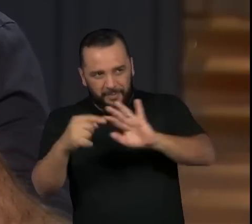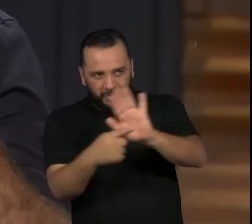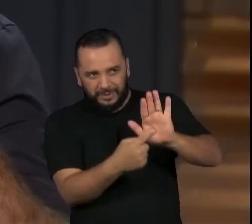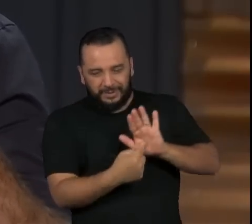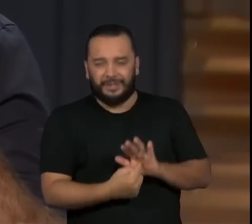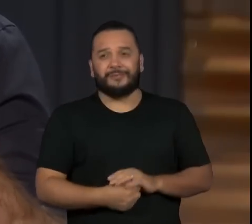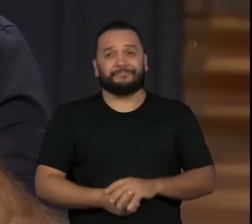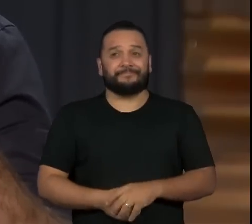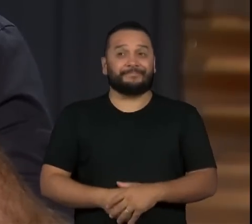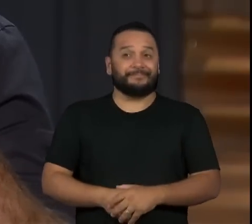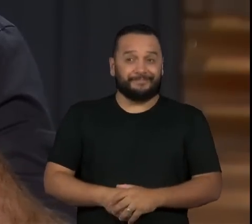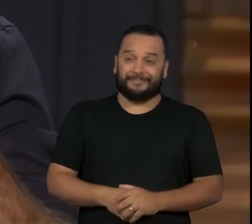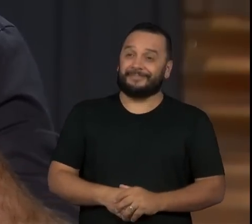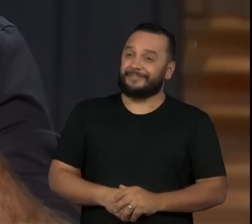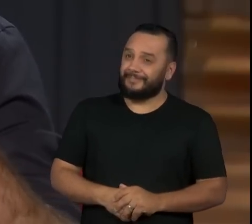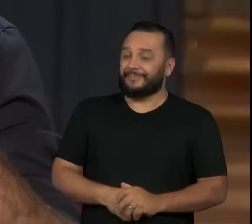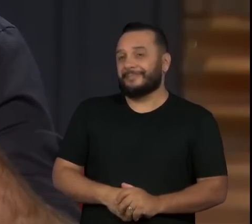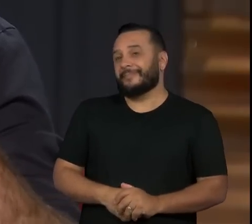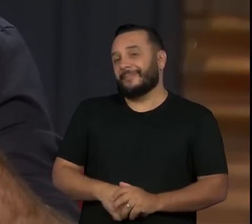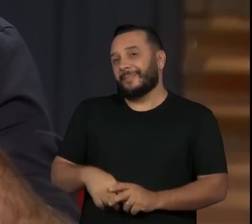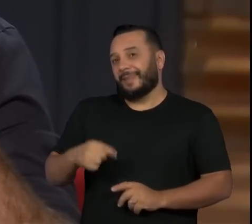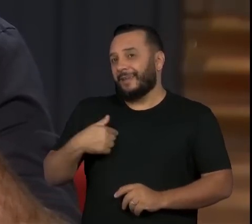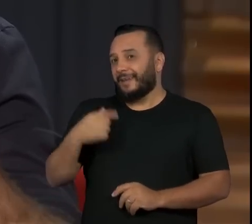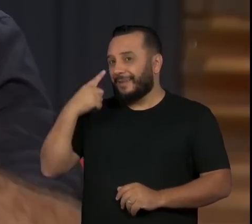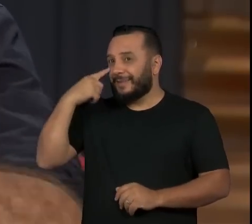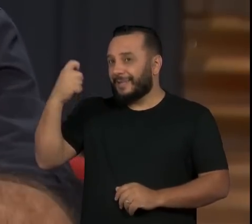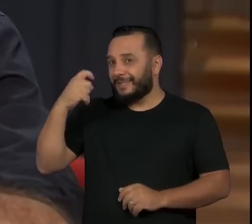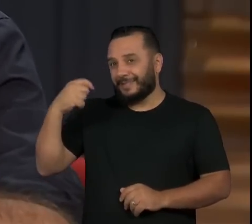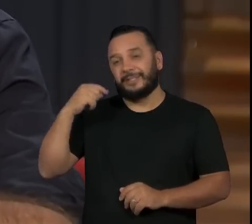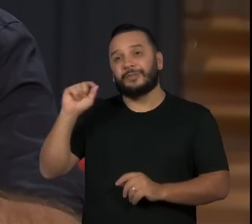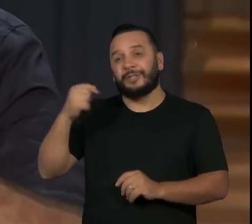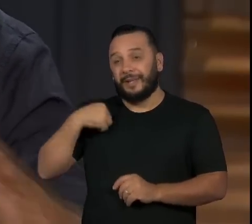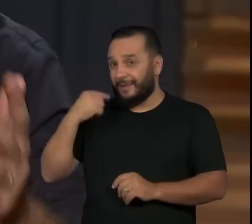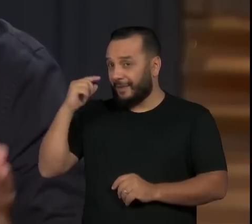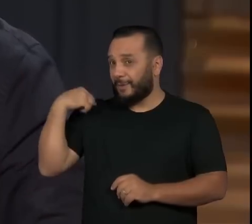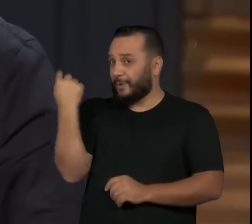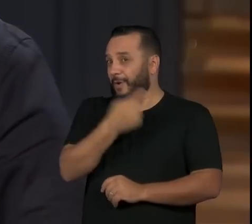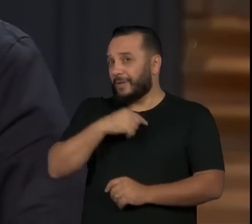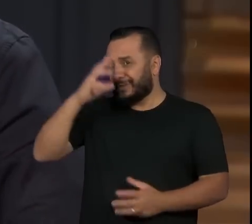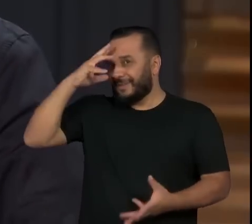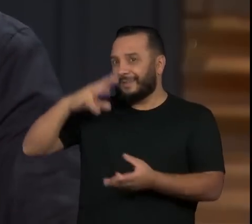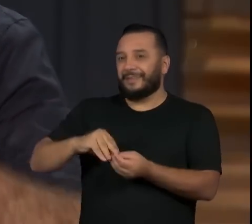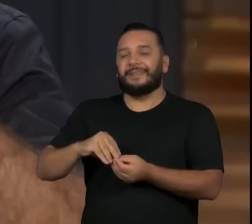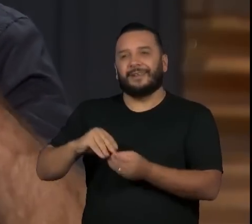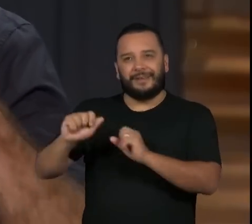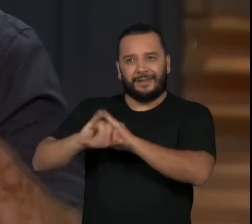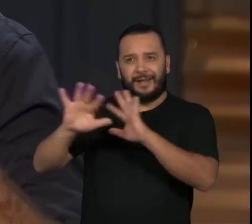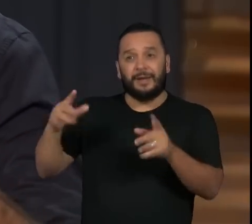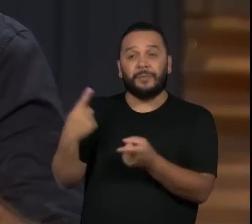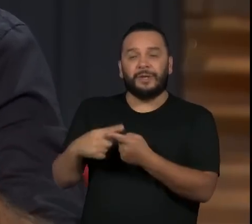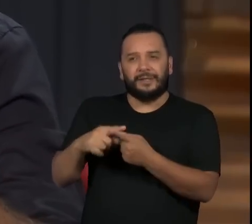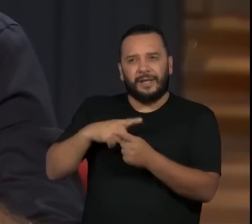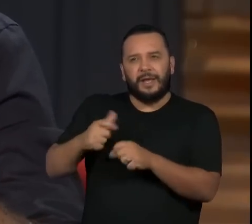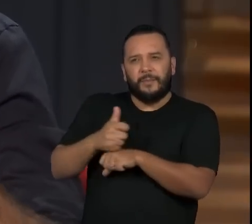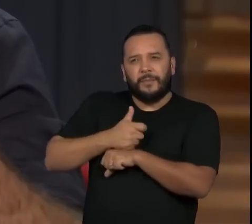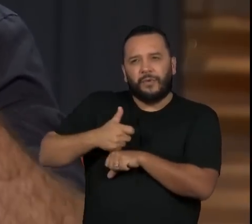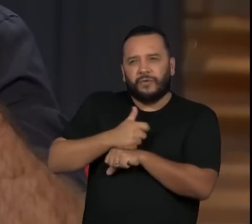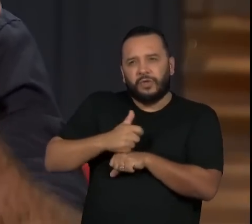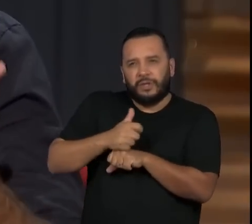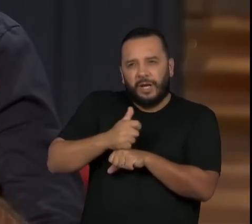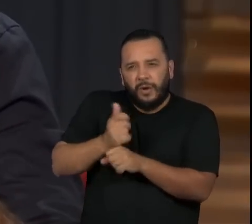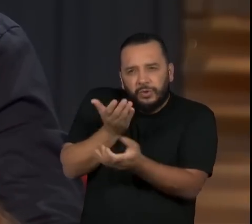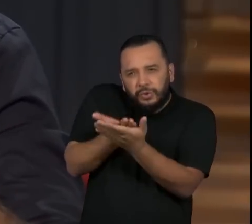e é muito interessante a gente, enfim, ter isso claro em mente, e são vários os sociólogos e historiadores que